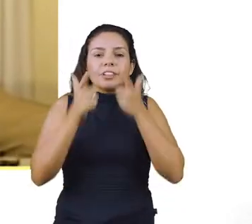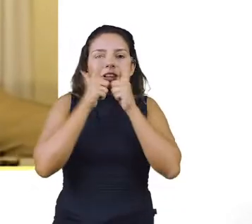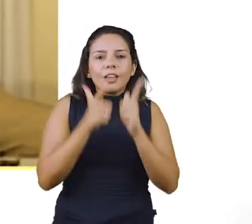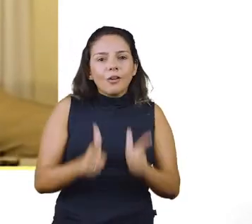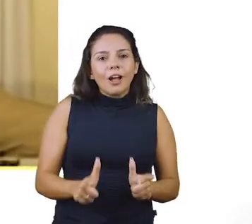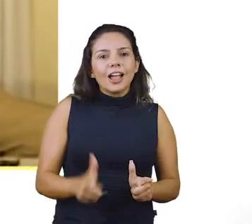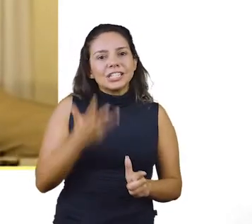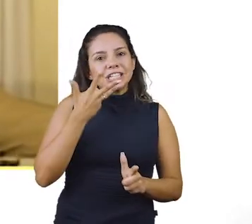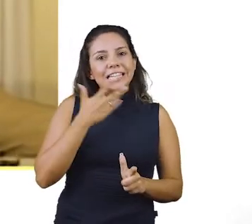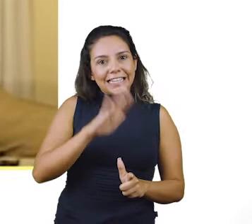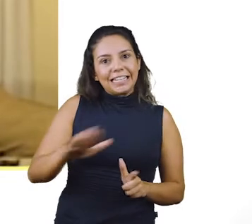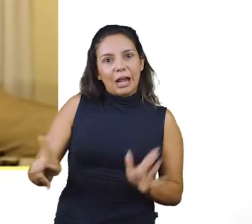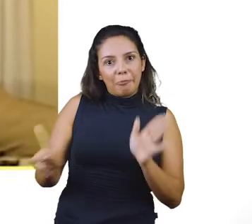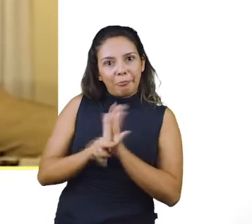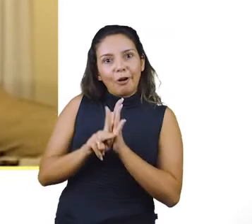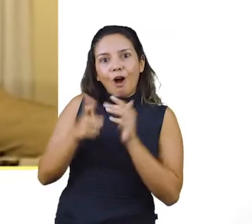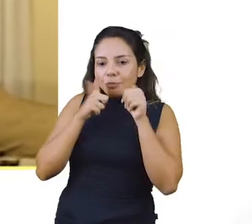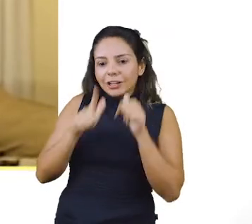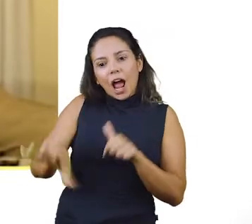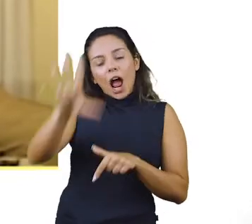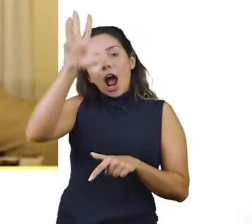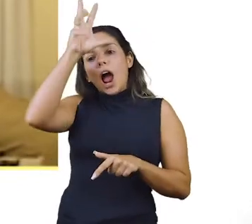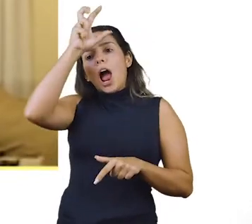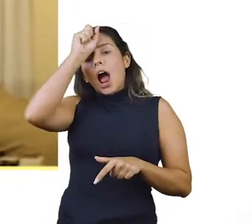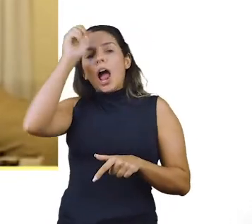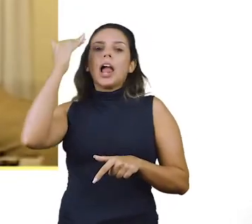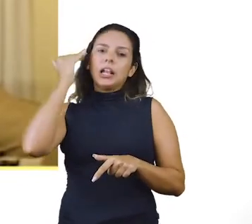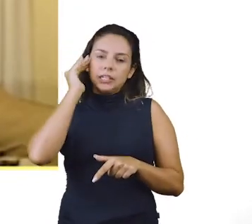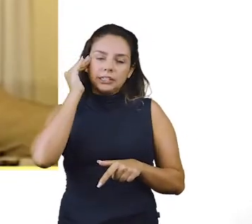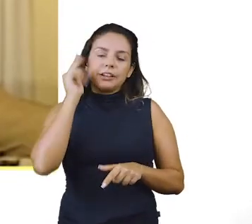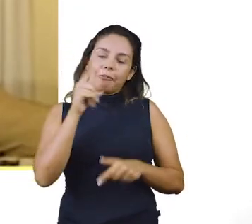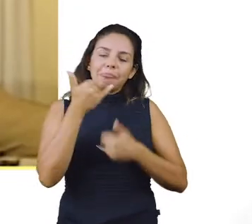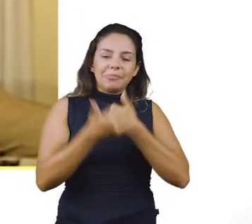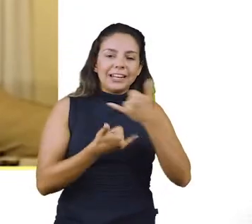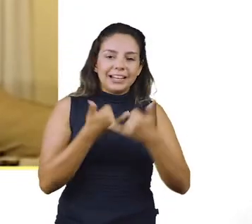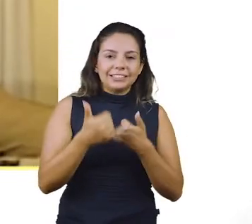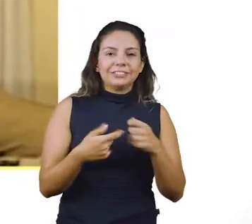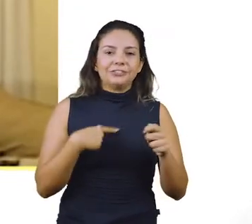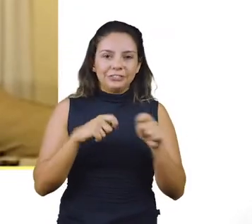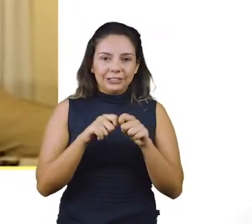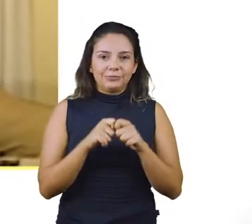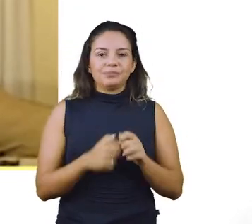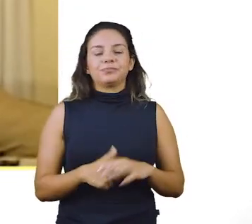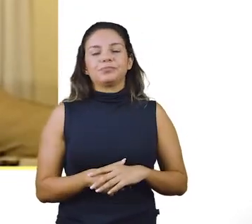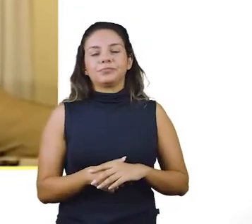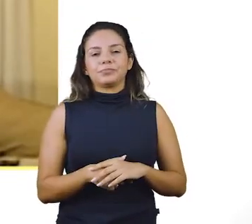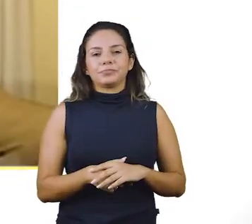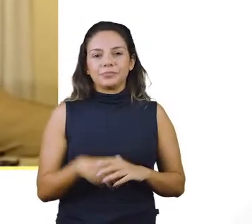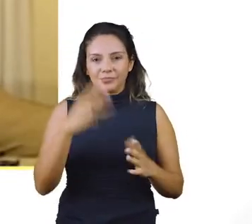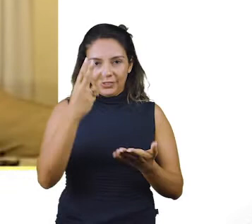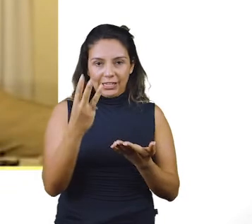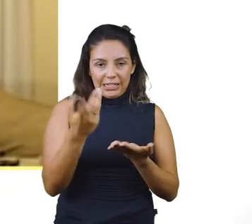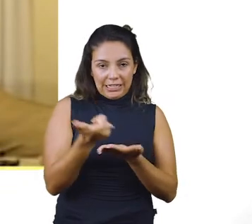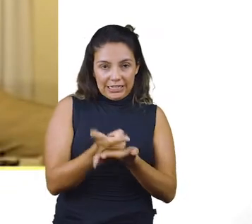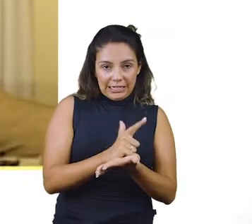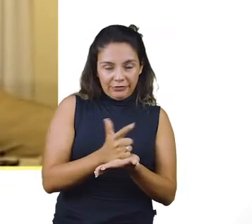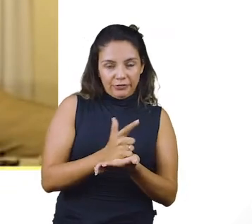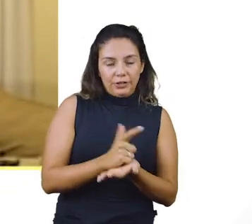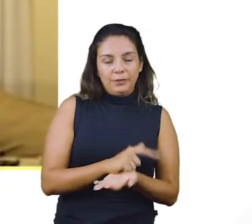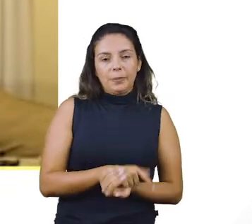estou me acostumando a fazer. E daí veio essa brincadeira que foi Pandemia. São 3 livros. O livro